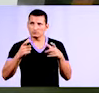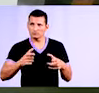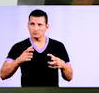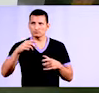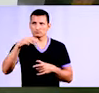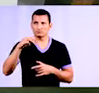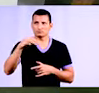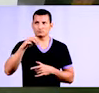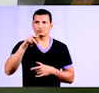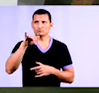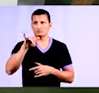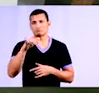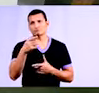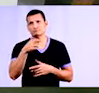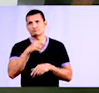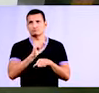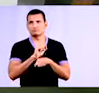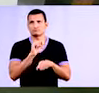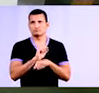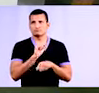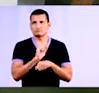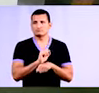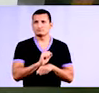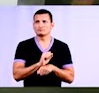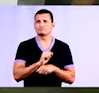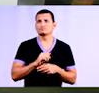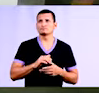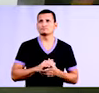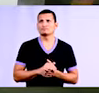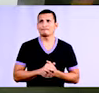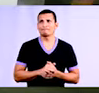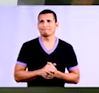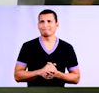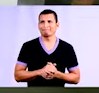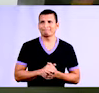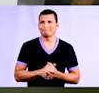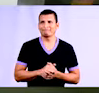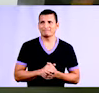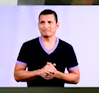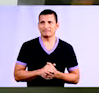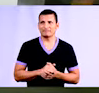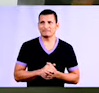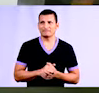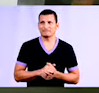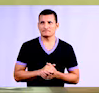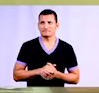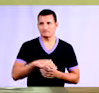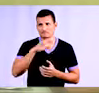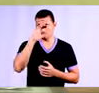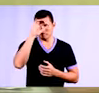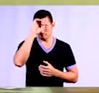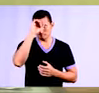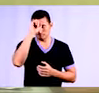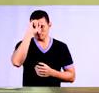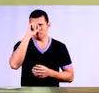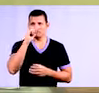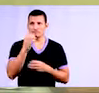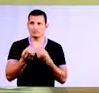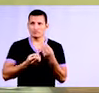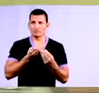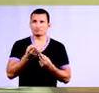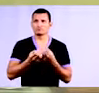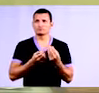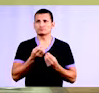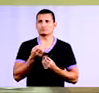infelizmente, ele vai ficar esperando, né? Então, veja bem, nós vamos aprender técnicas que